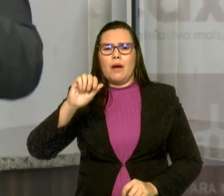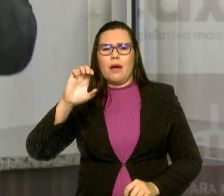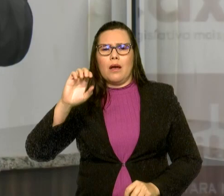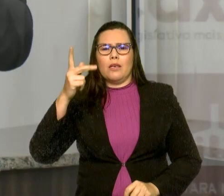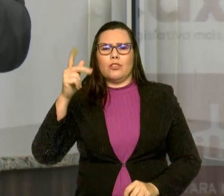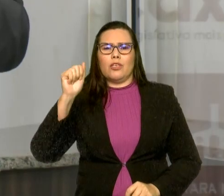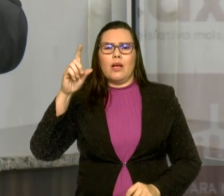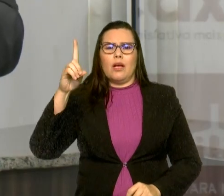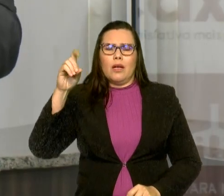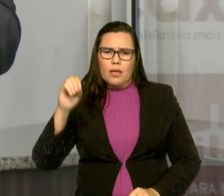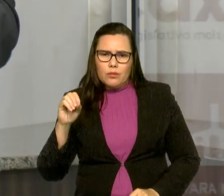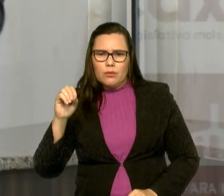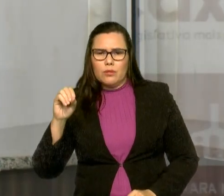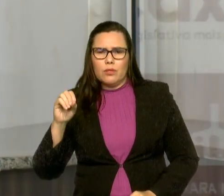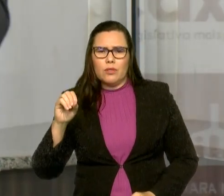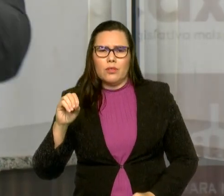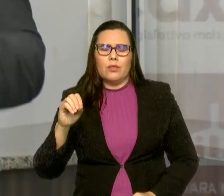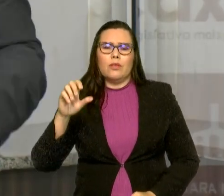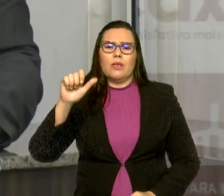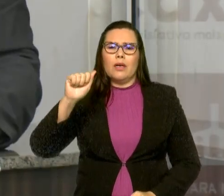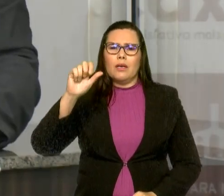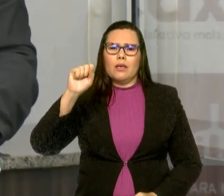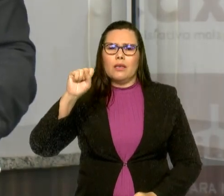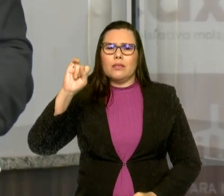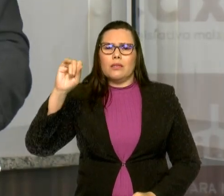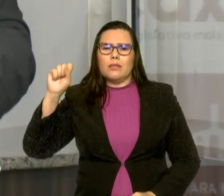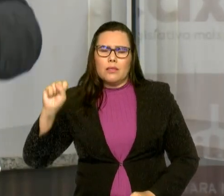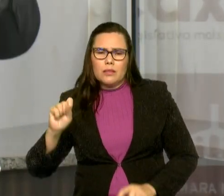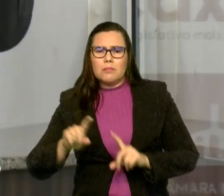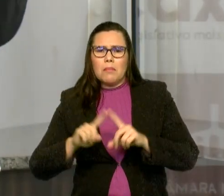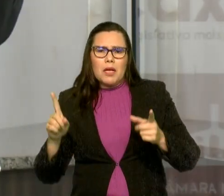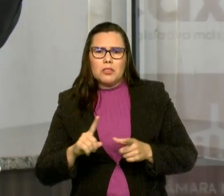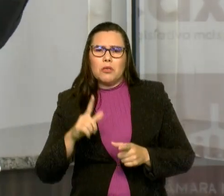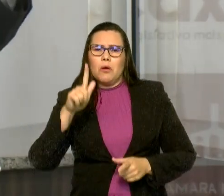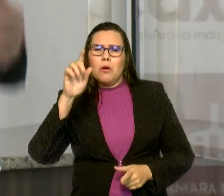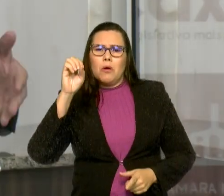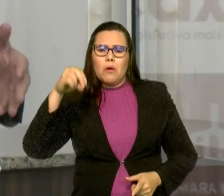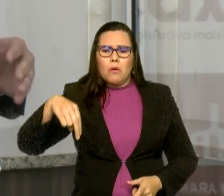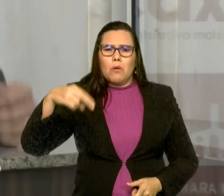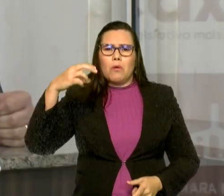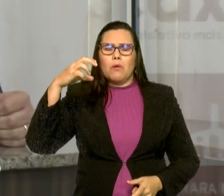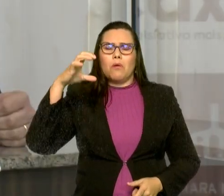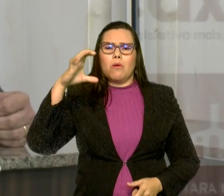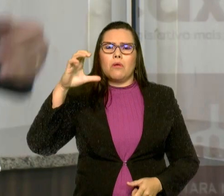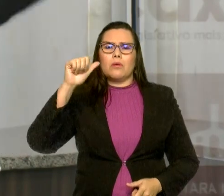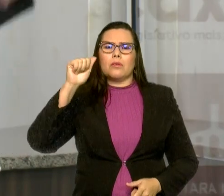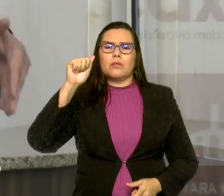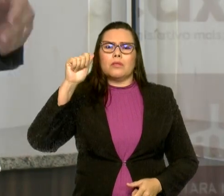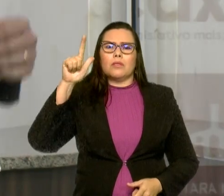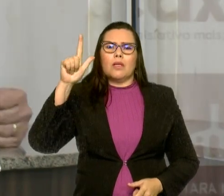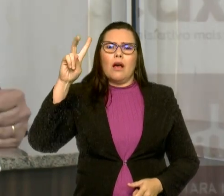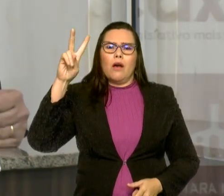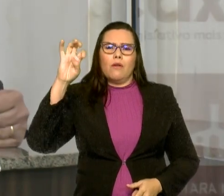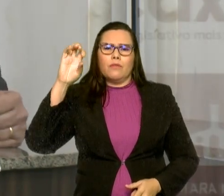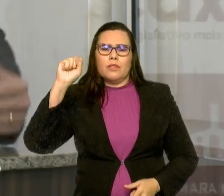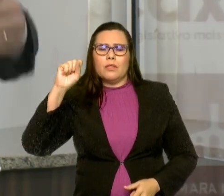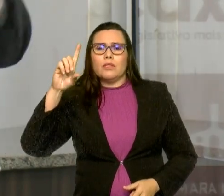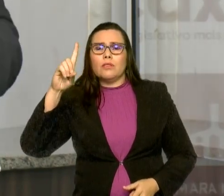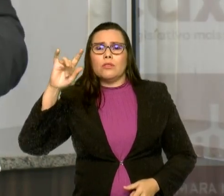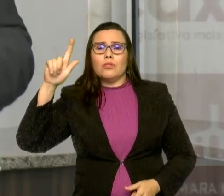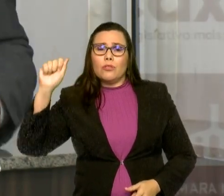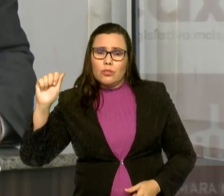exemplo, a Clarice Lispector e não Maria Firmina dos Reis, a primeira escritora negra do nosso país, ela que foi